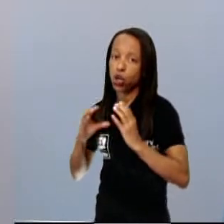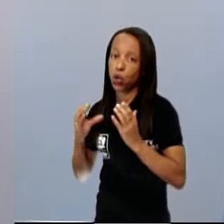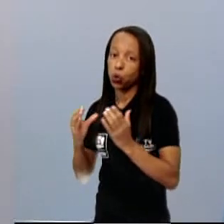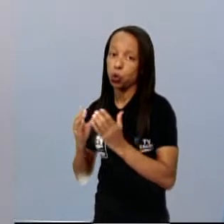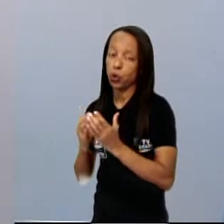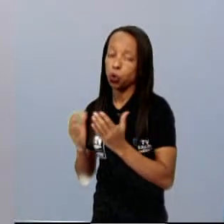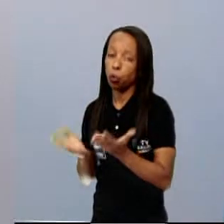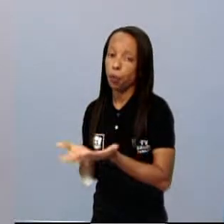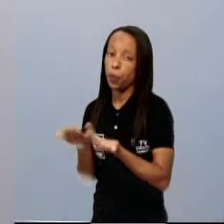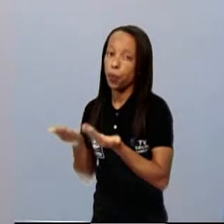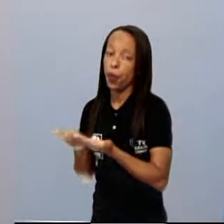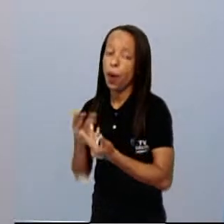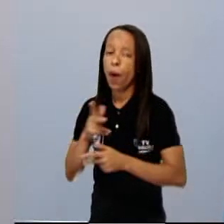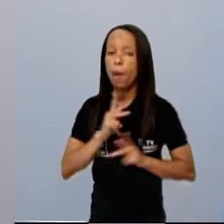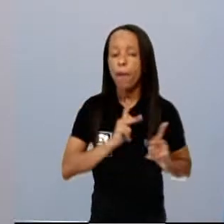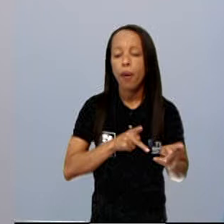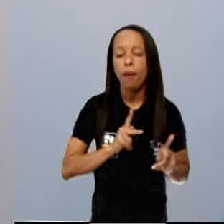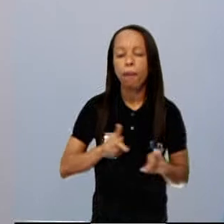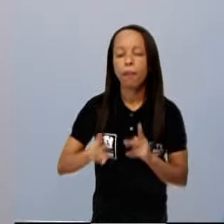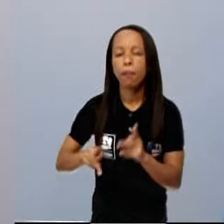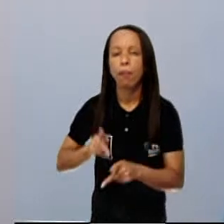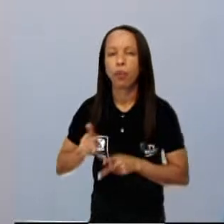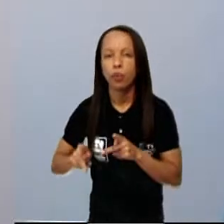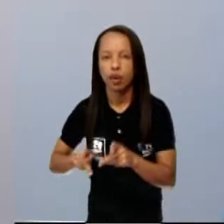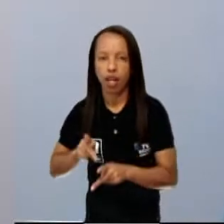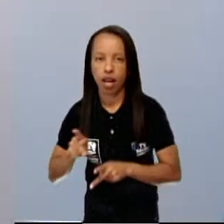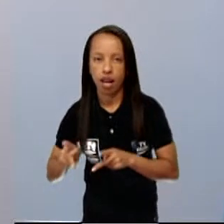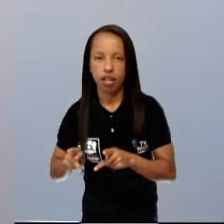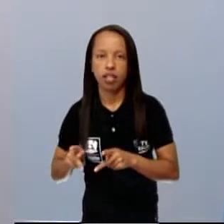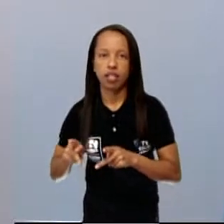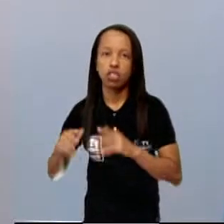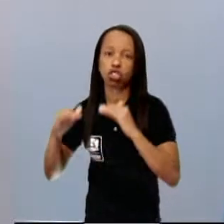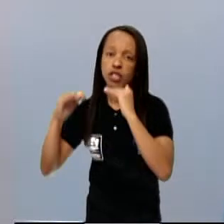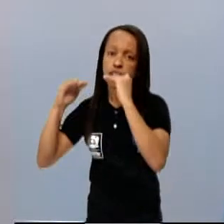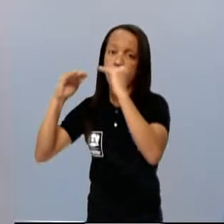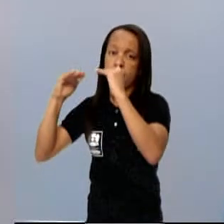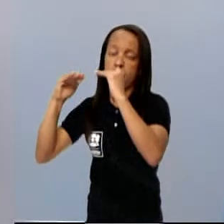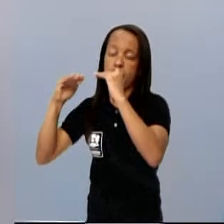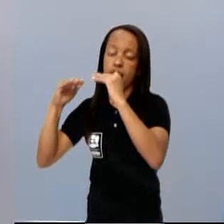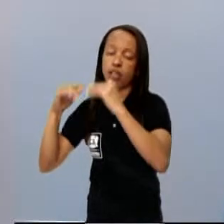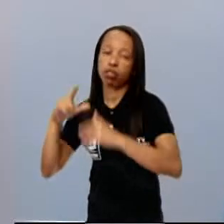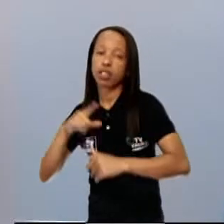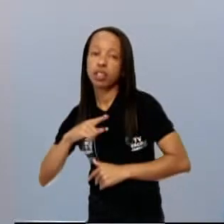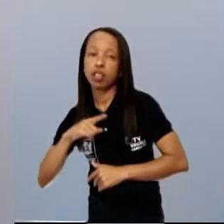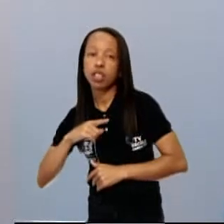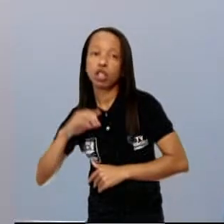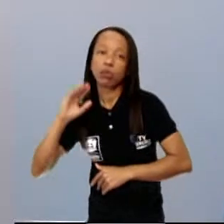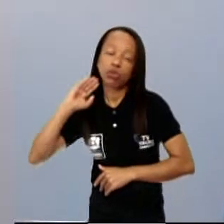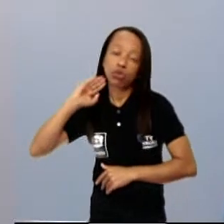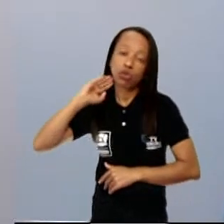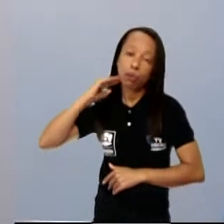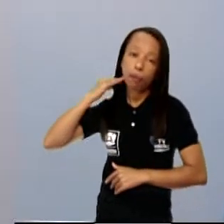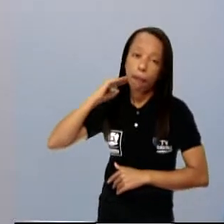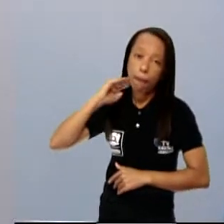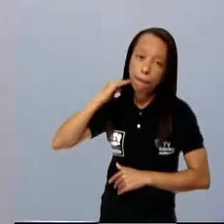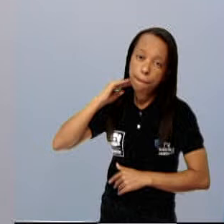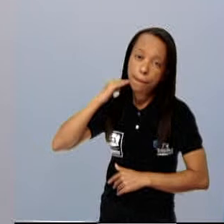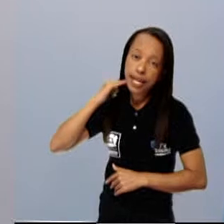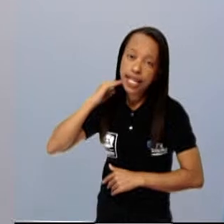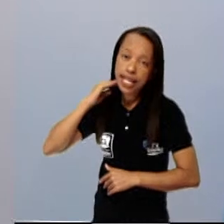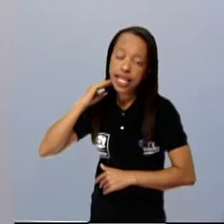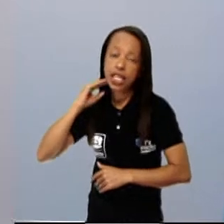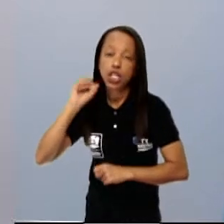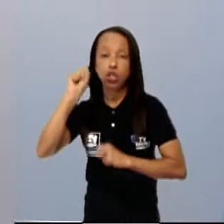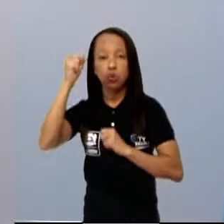temos banqueiros, industriais, certo? Na média burguesia nós temos profissionais liberais